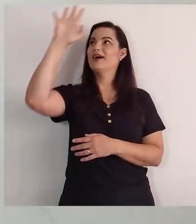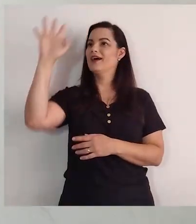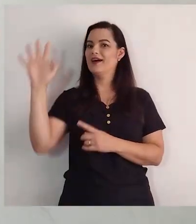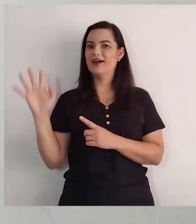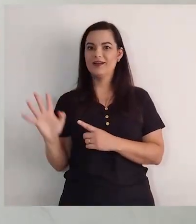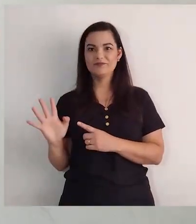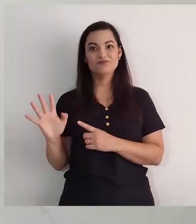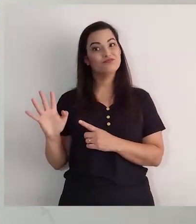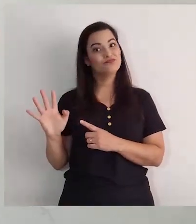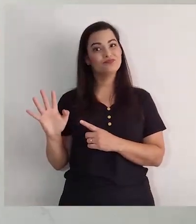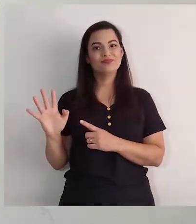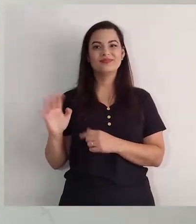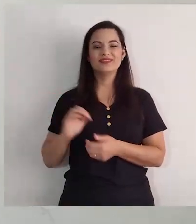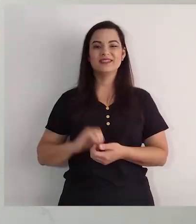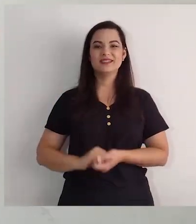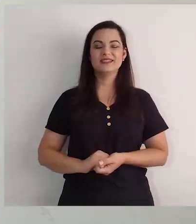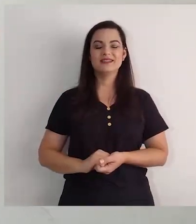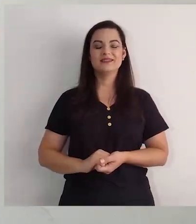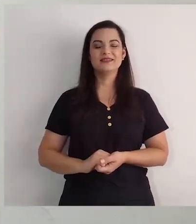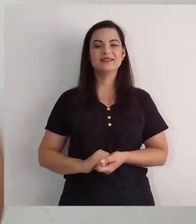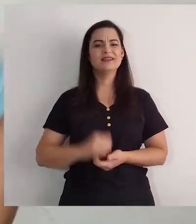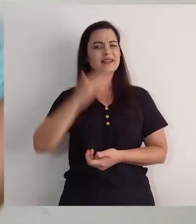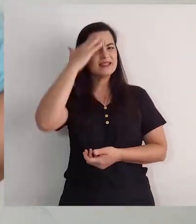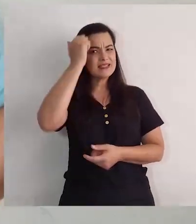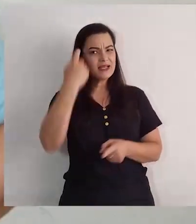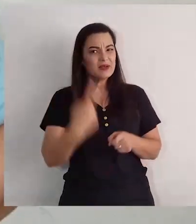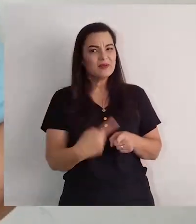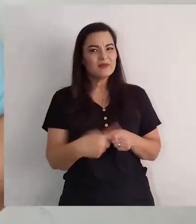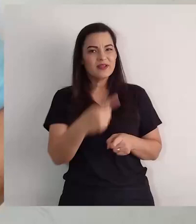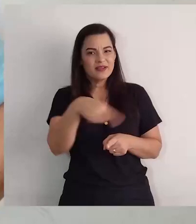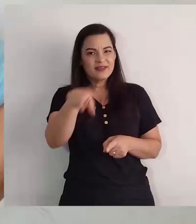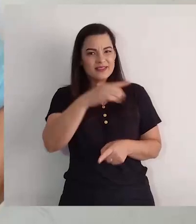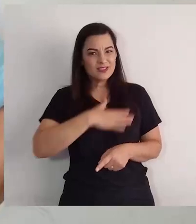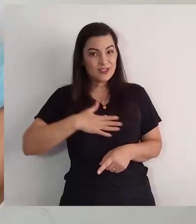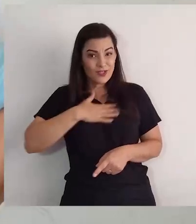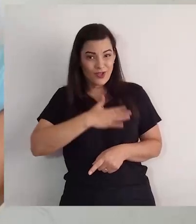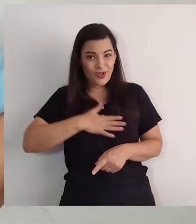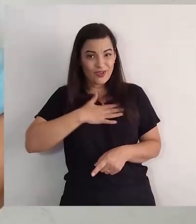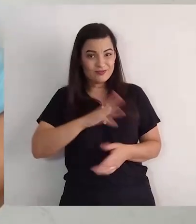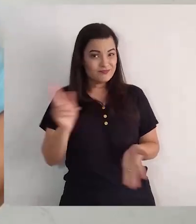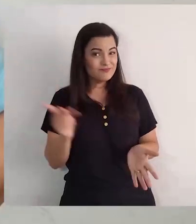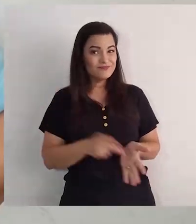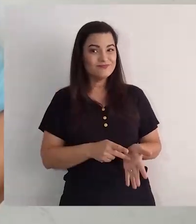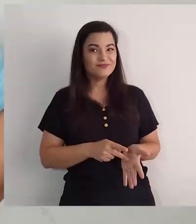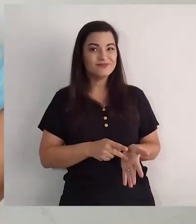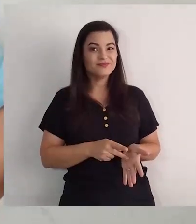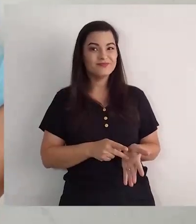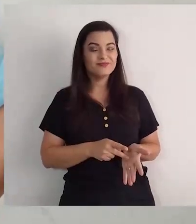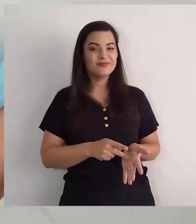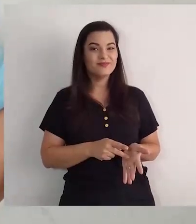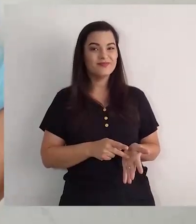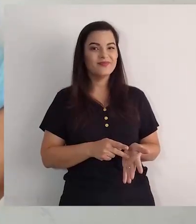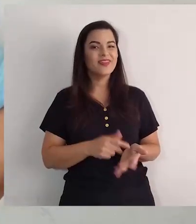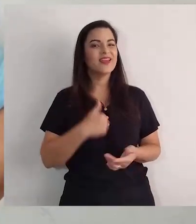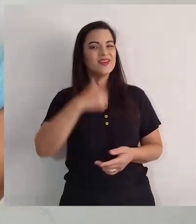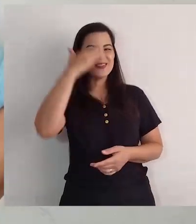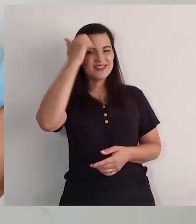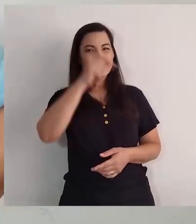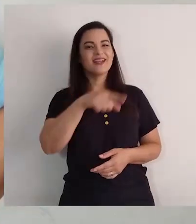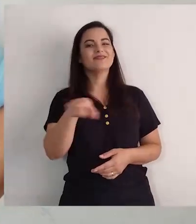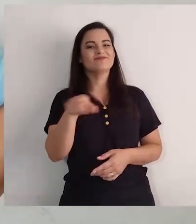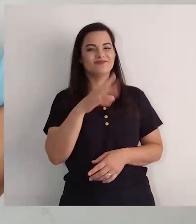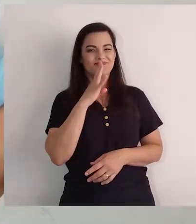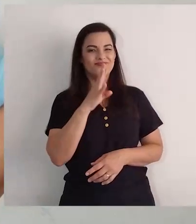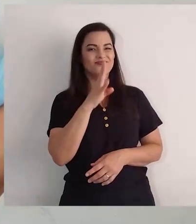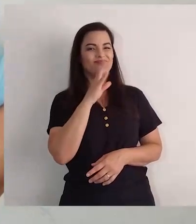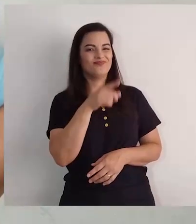temos no arco-íris. E sabe por que vocês gostaram tanto dessa história? Conheço bem